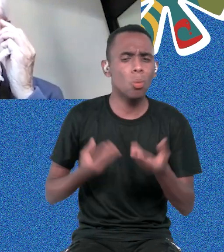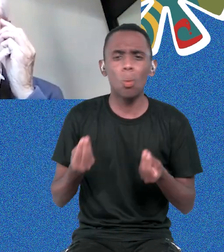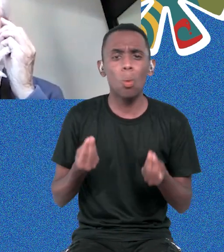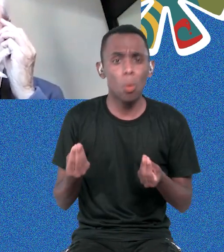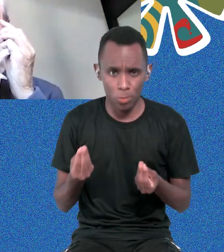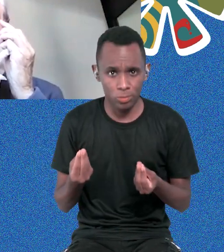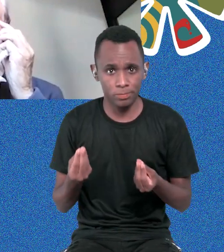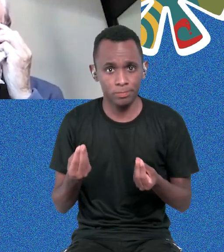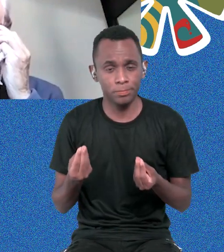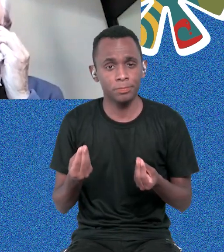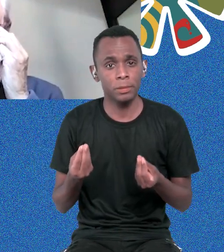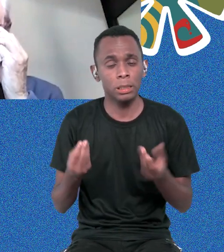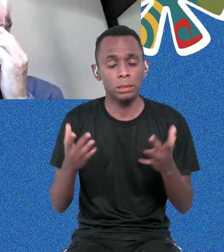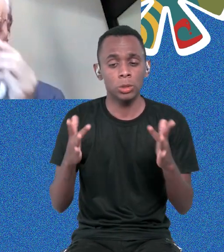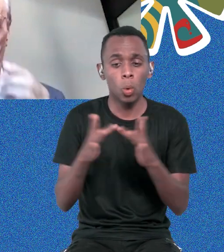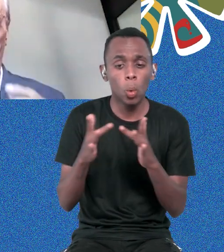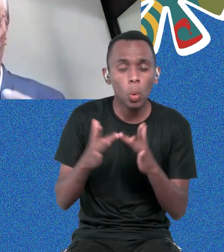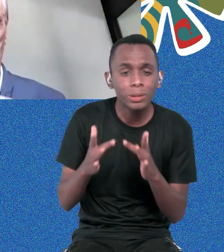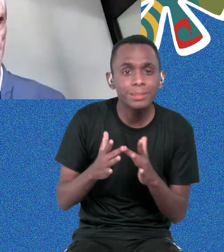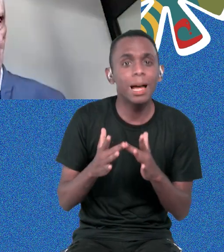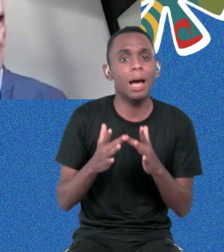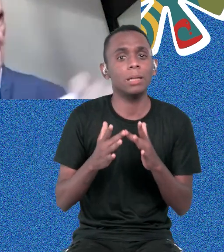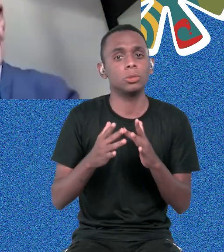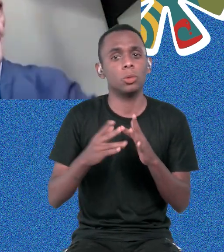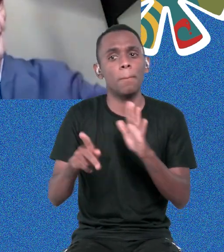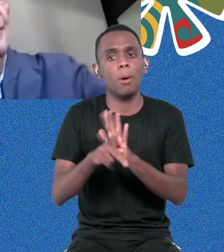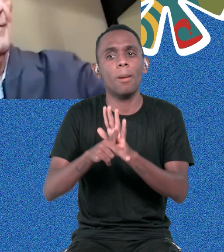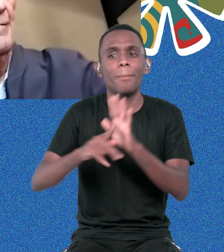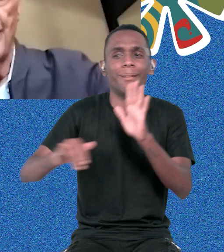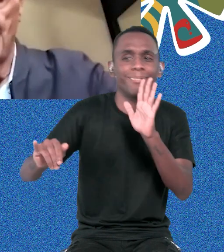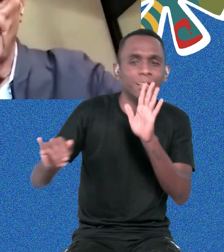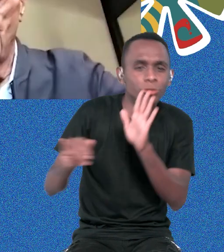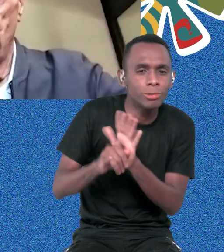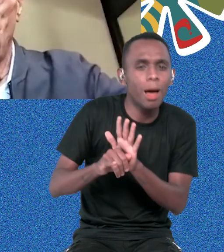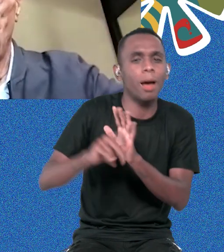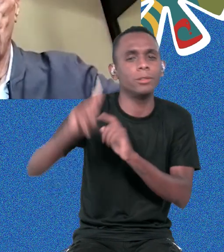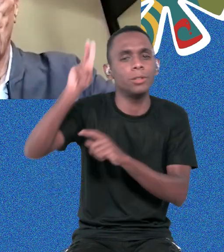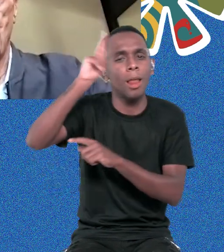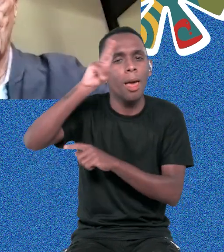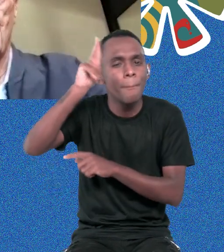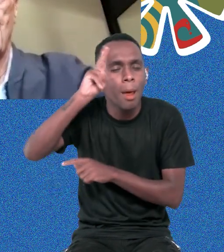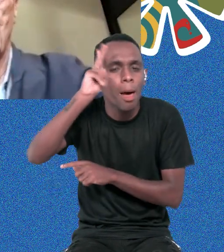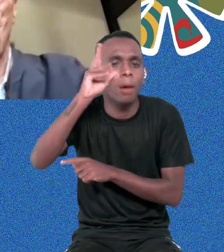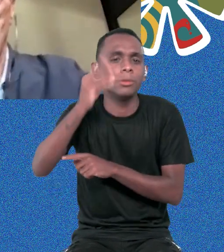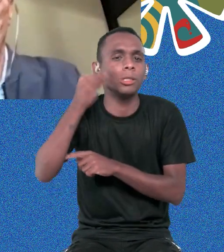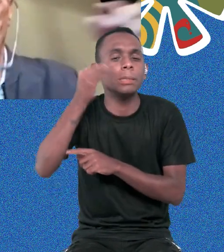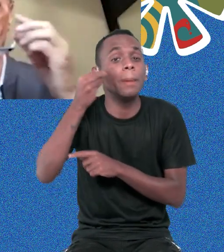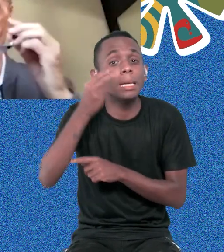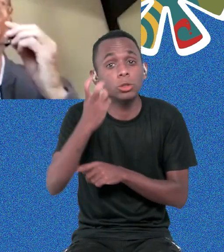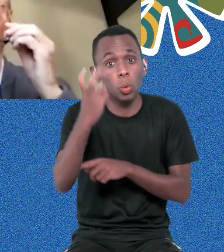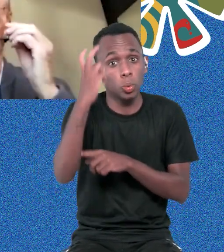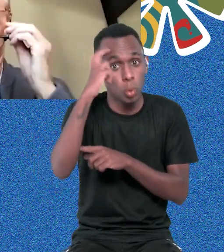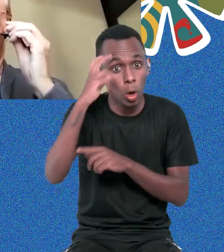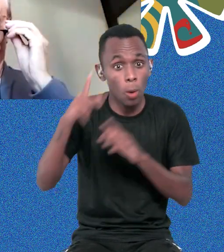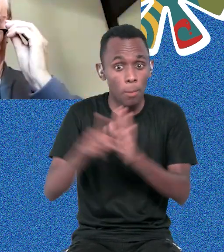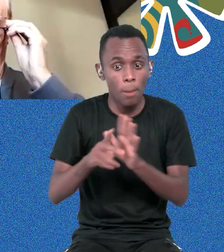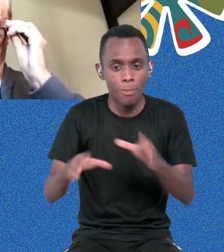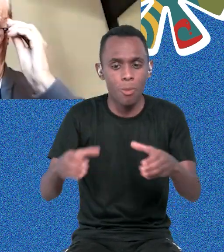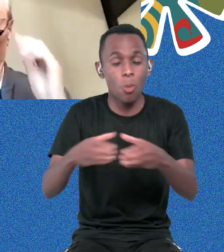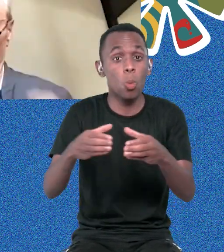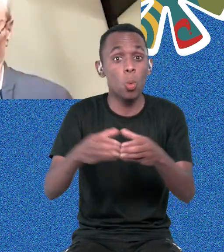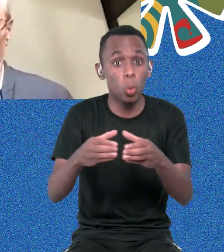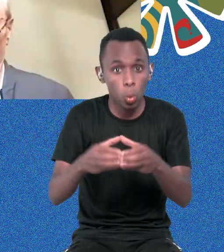a formação com a identidade, memória e as vivências culturais que